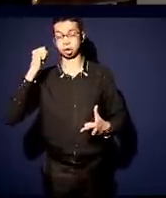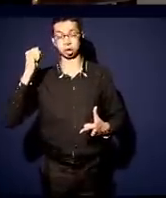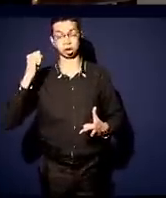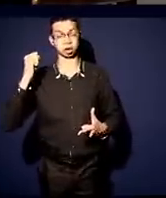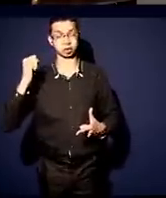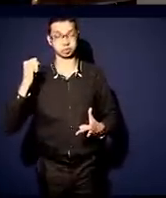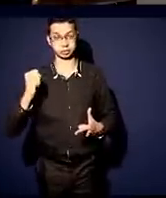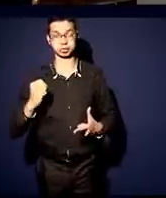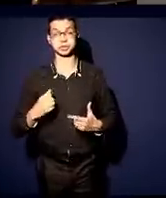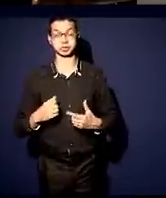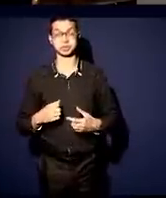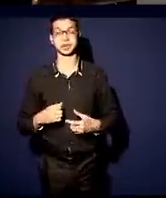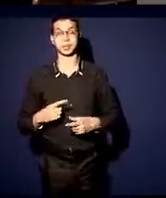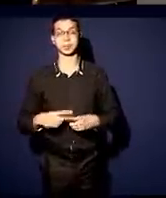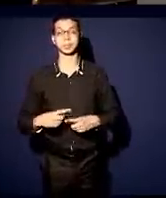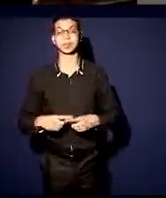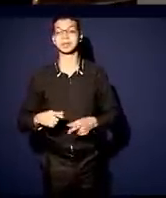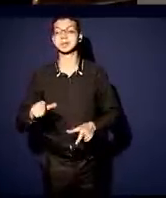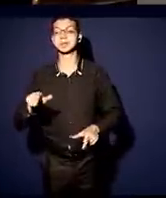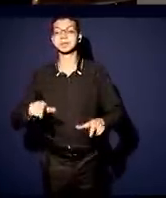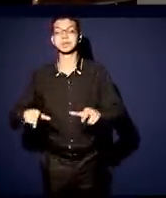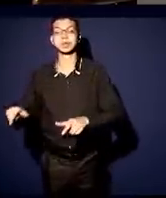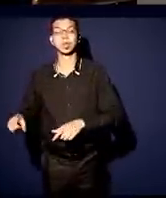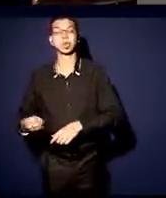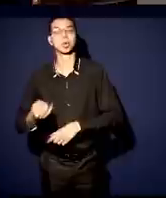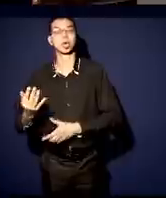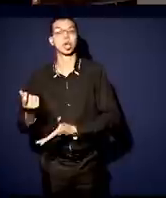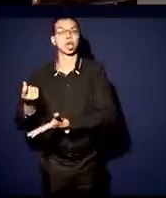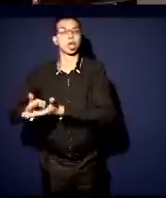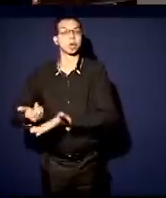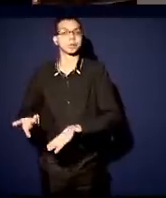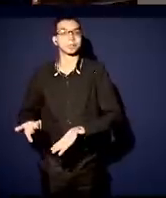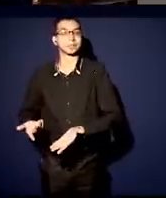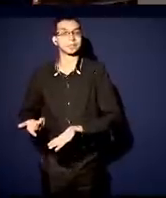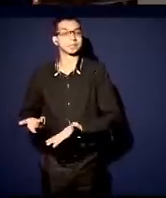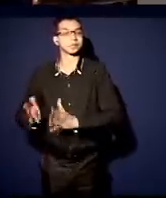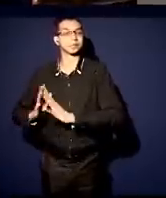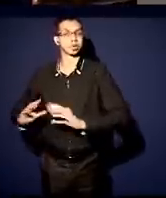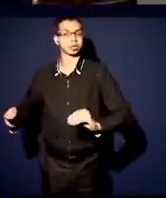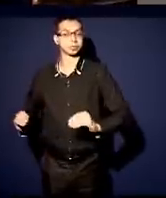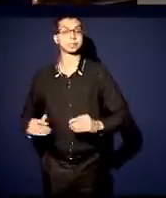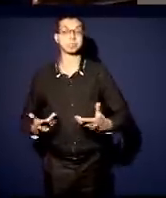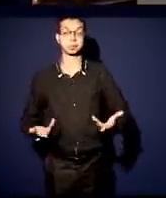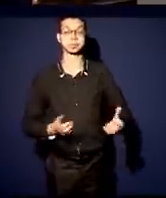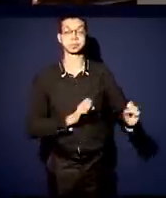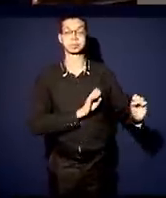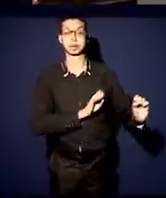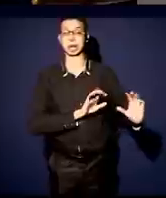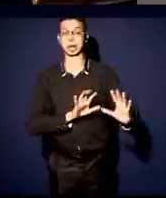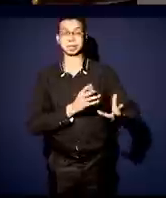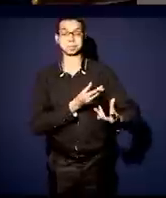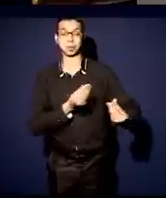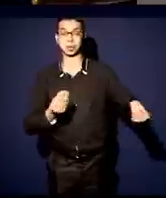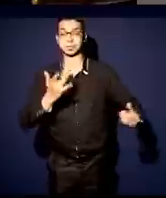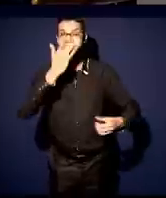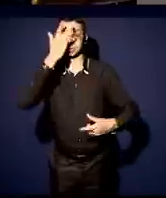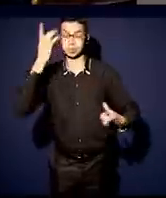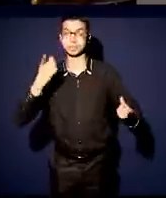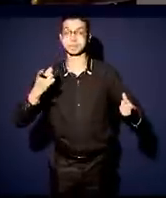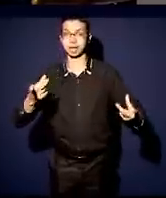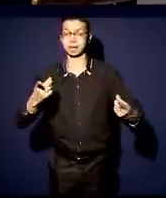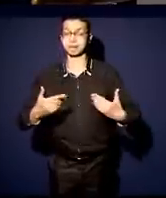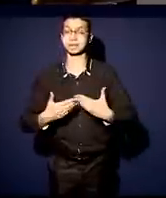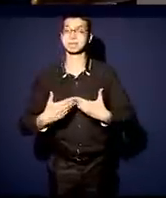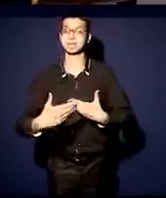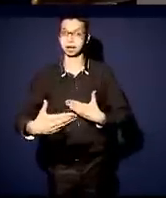que vai sumir os compradores, vai aparecer os vendedores ao longo do horizonte relevante de tempo na nossa frente. E, no entanto,